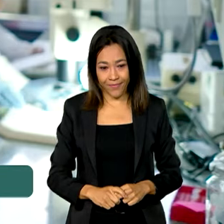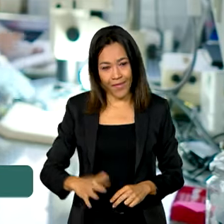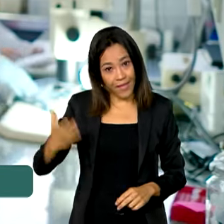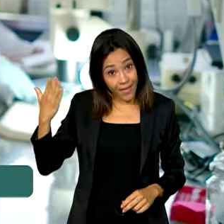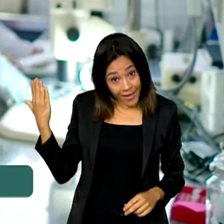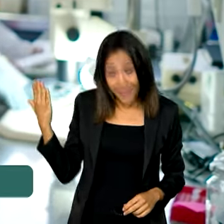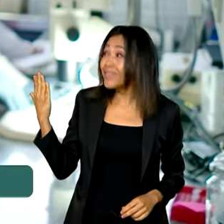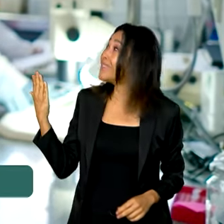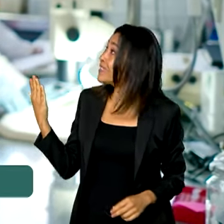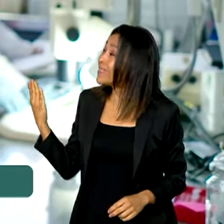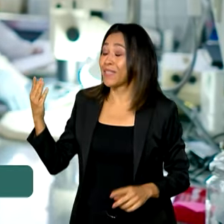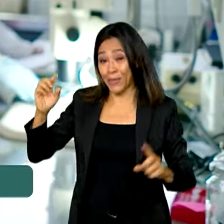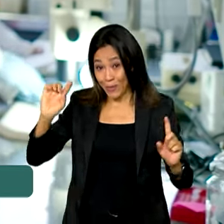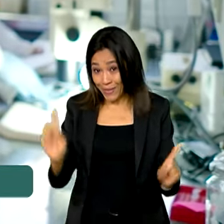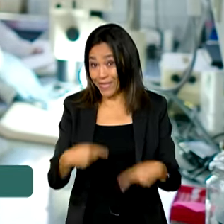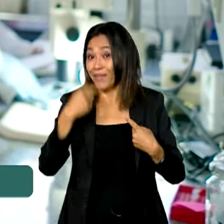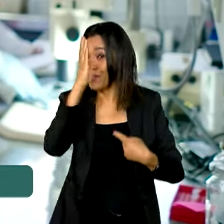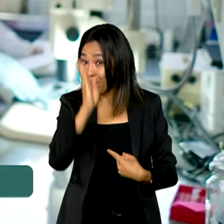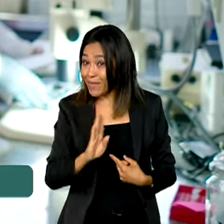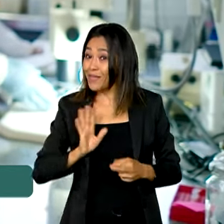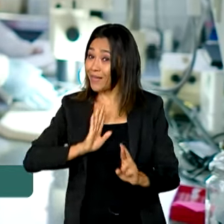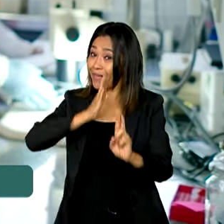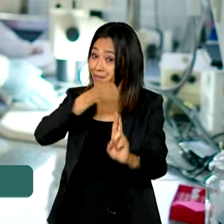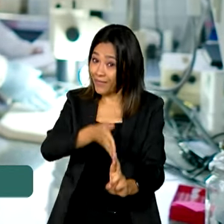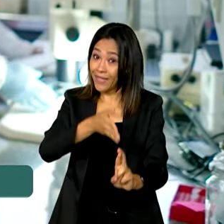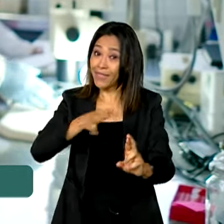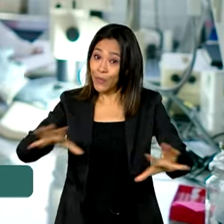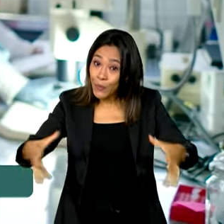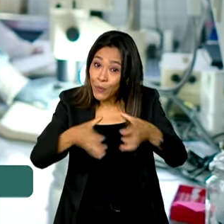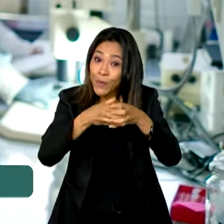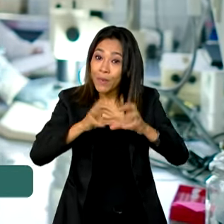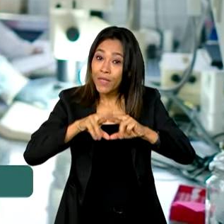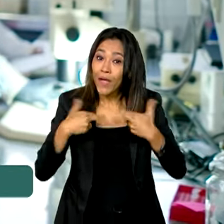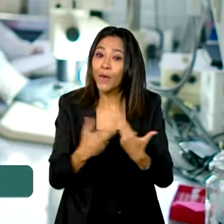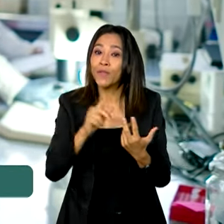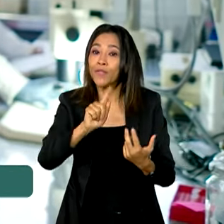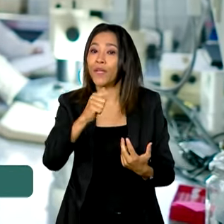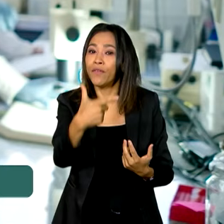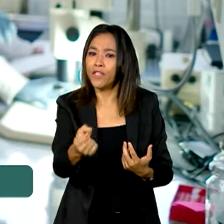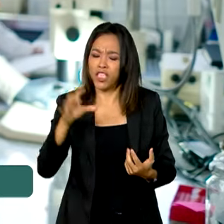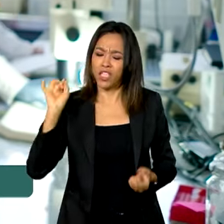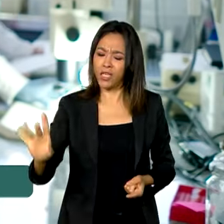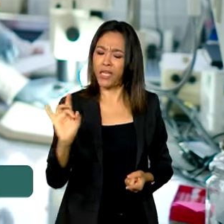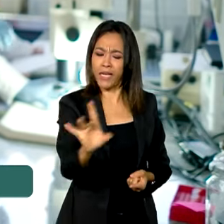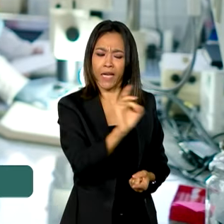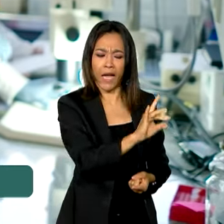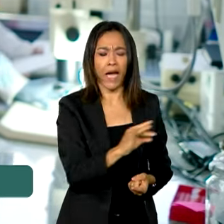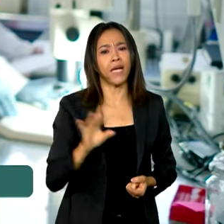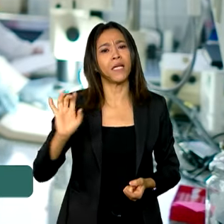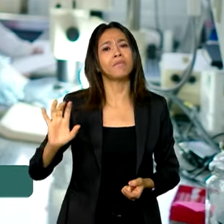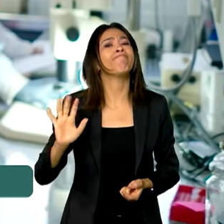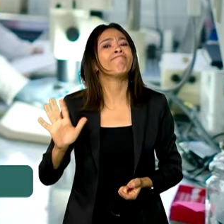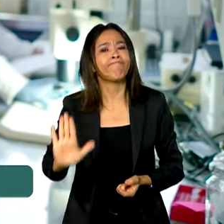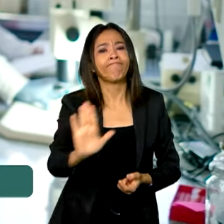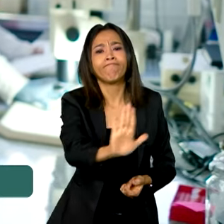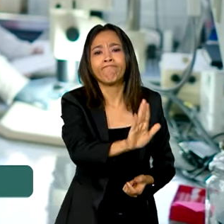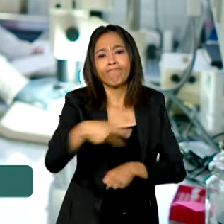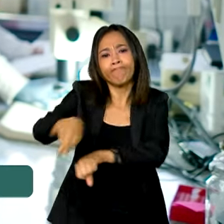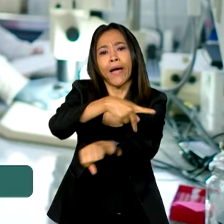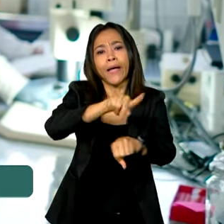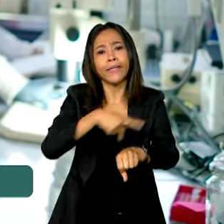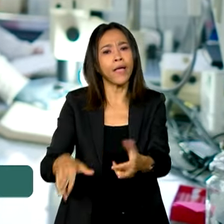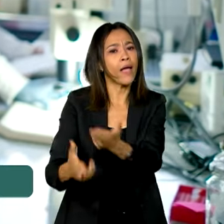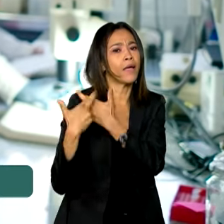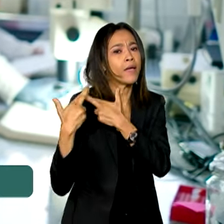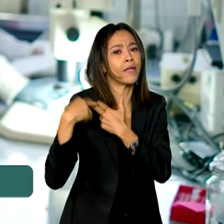Esse é um dos desafios que o Brasil lidera no G20. Que todos os países assumam seus compromissos e entendam a chance de a